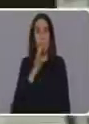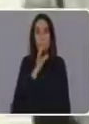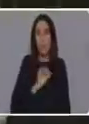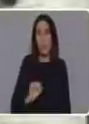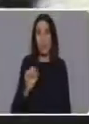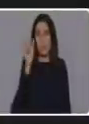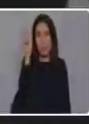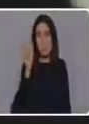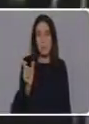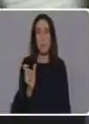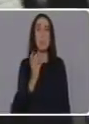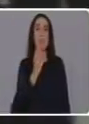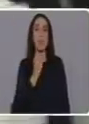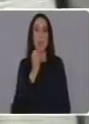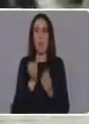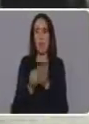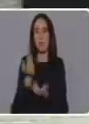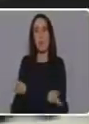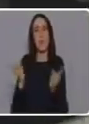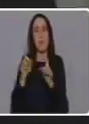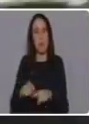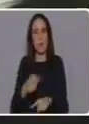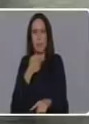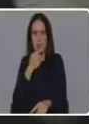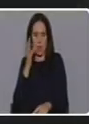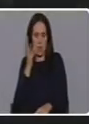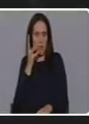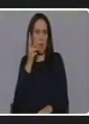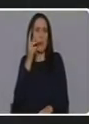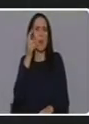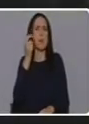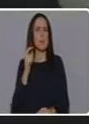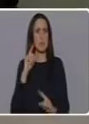sendo velho, volta a nascer quando há